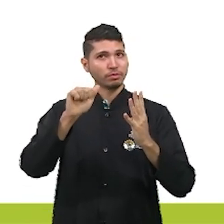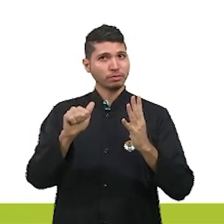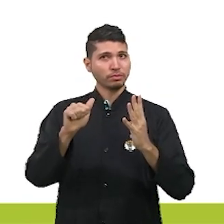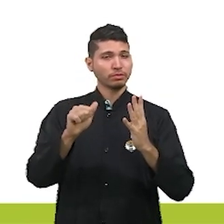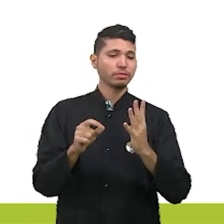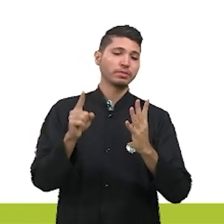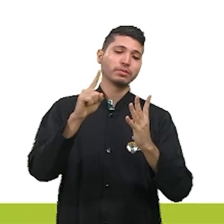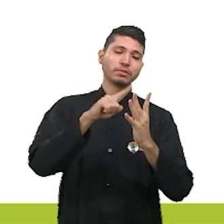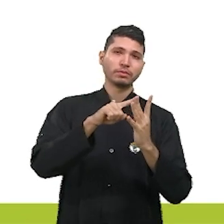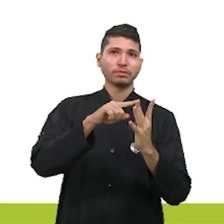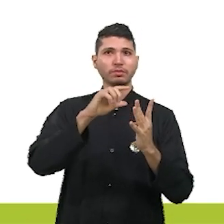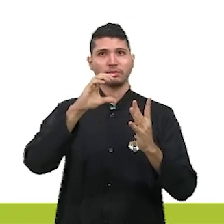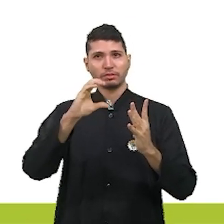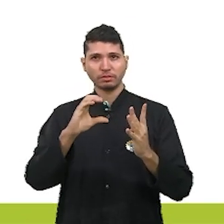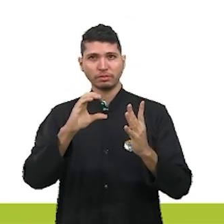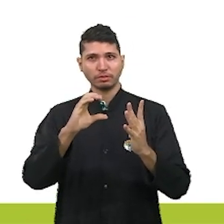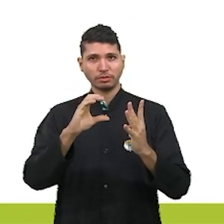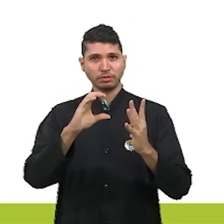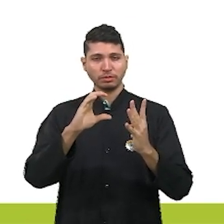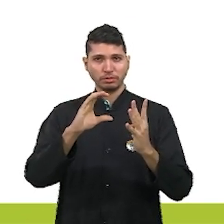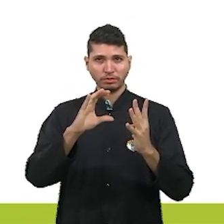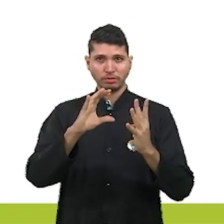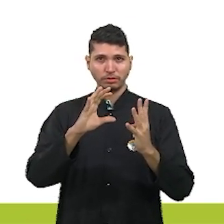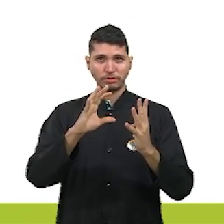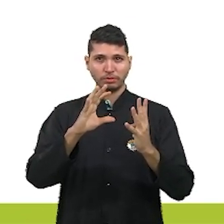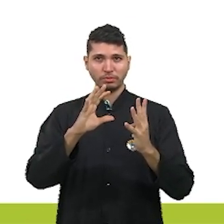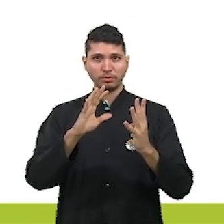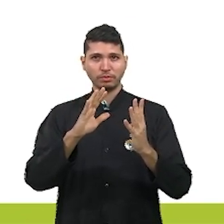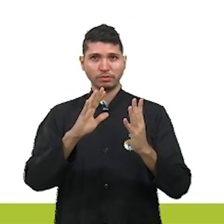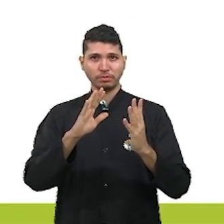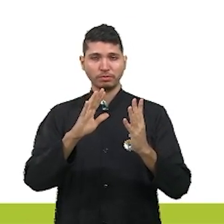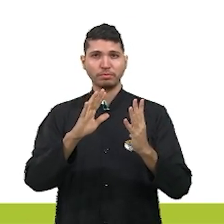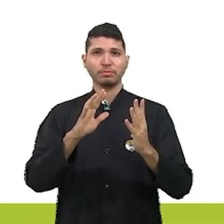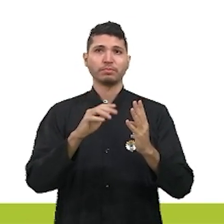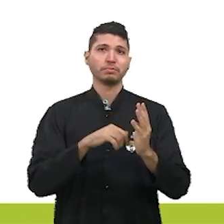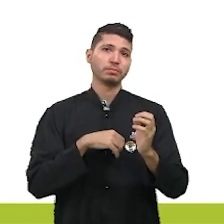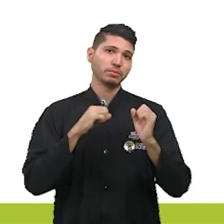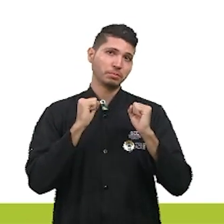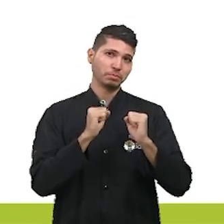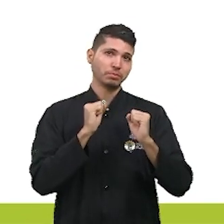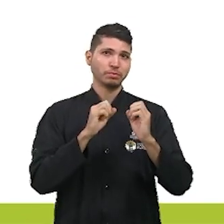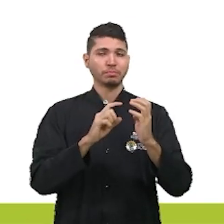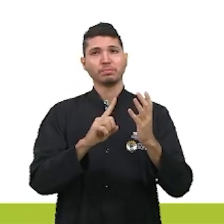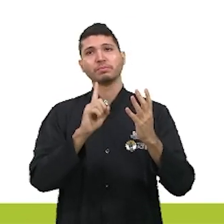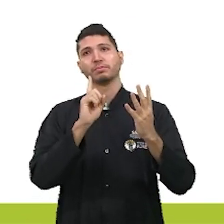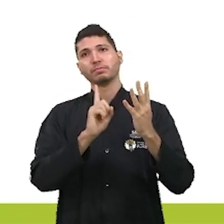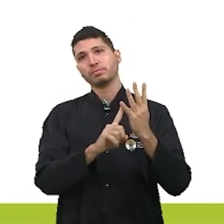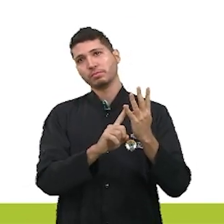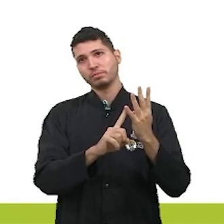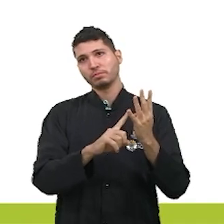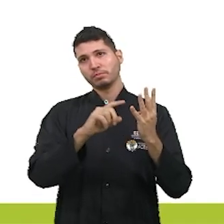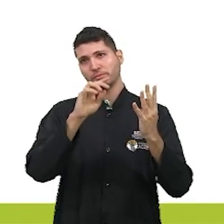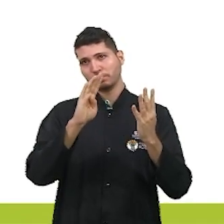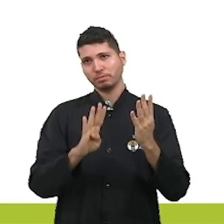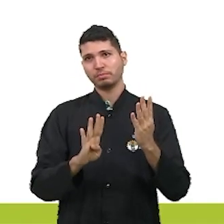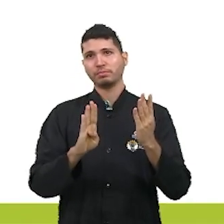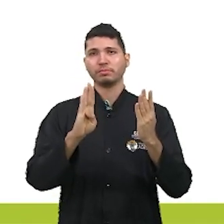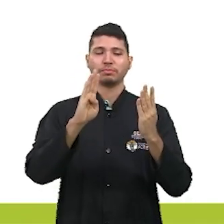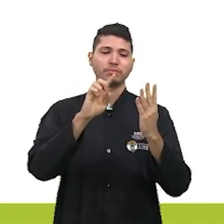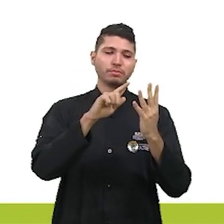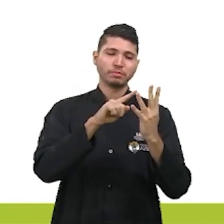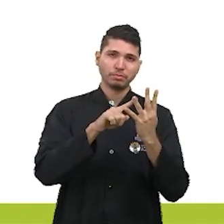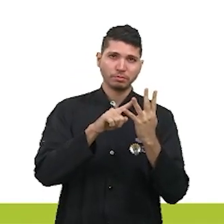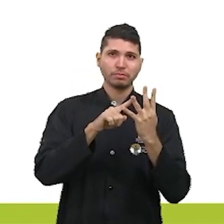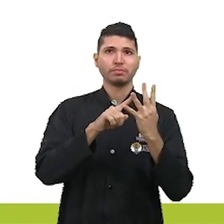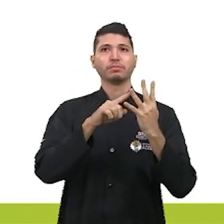Ou B na primeira, C na segunda e A na terceira. Outra possibilidade,